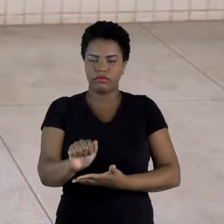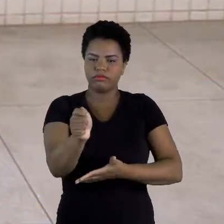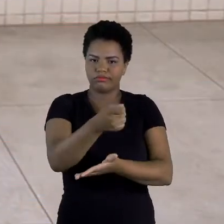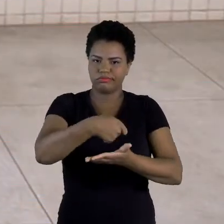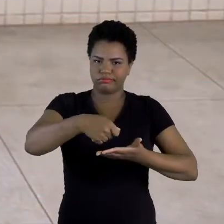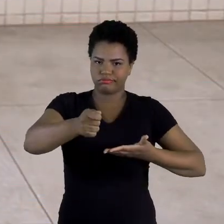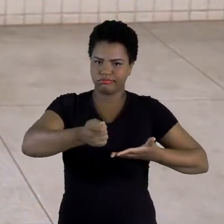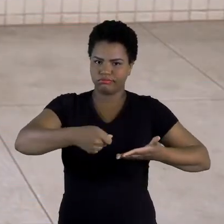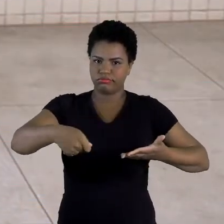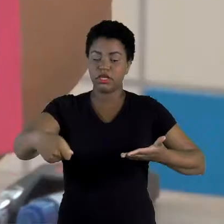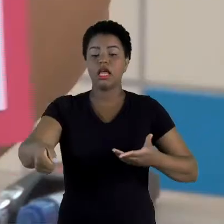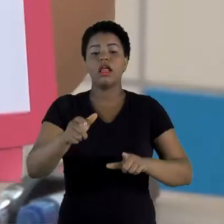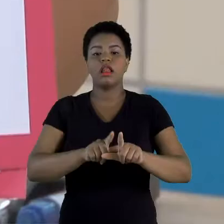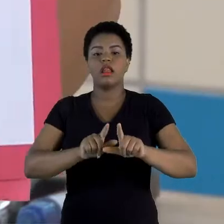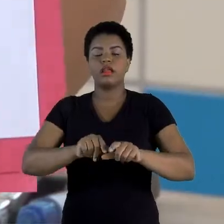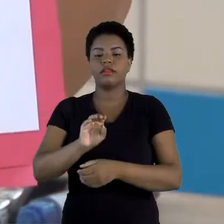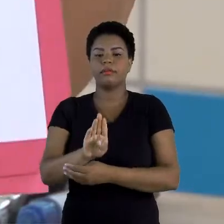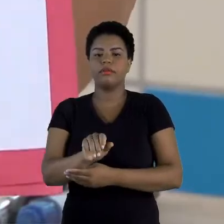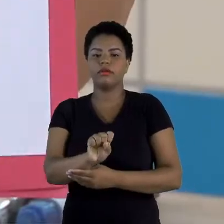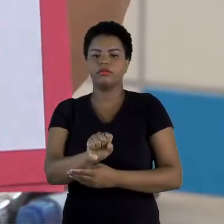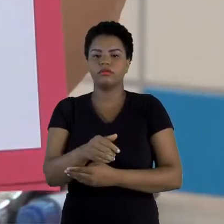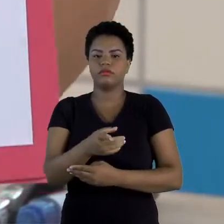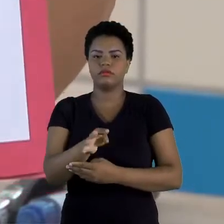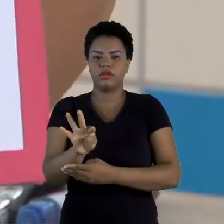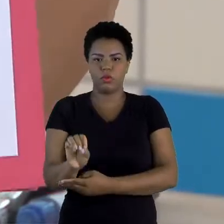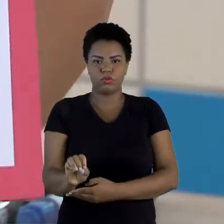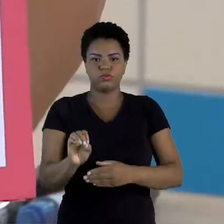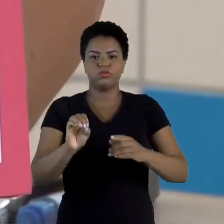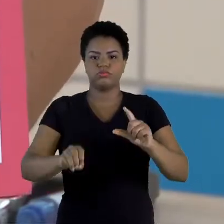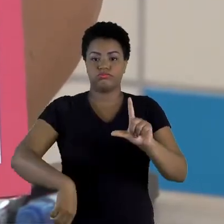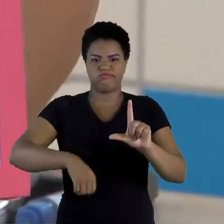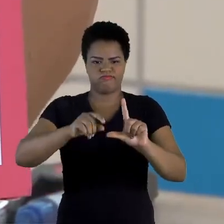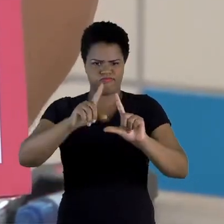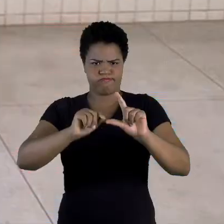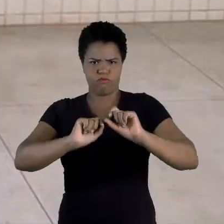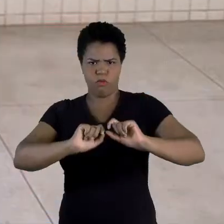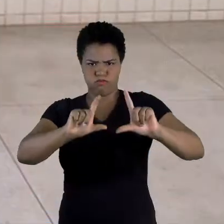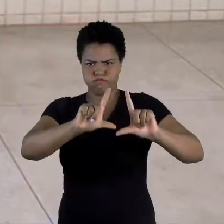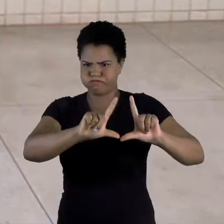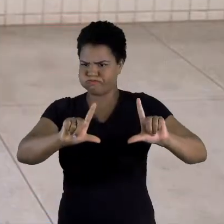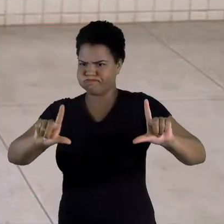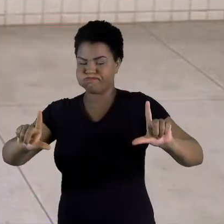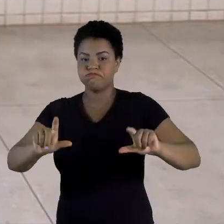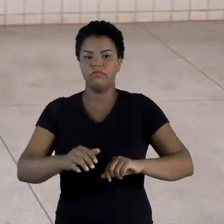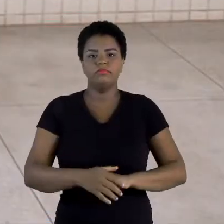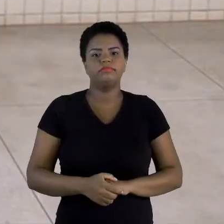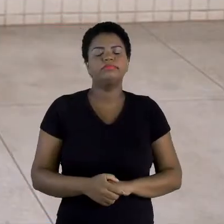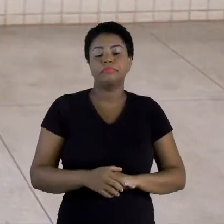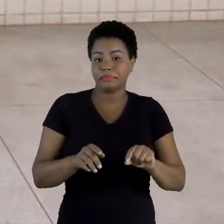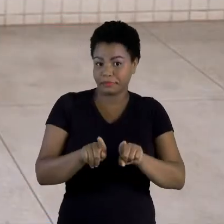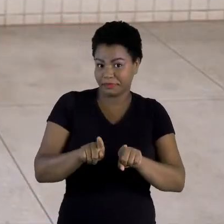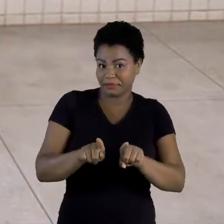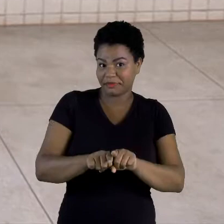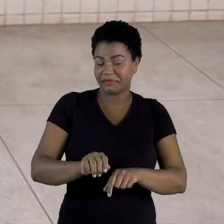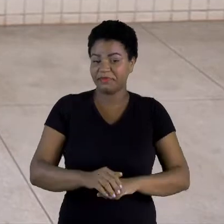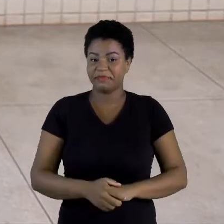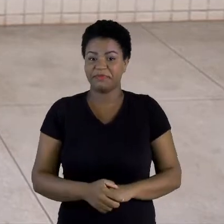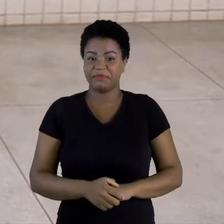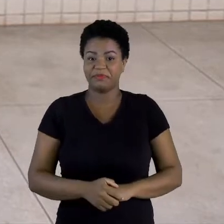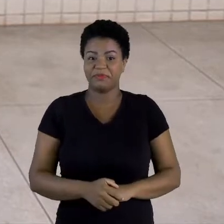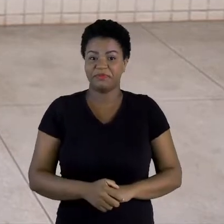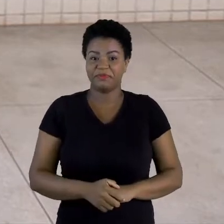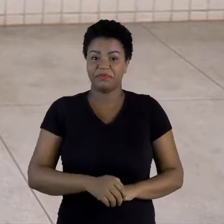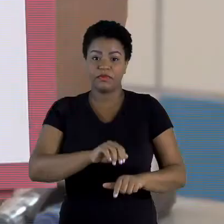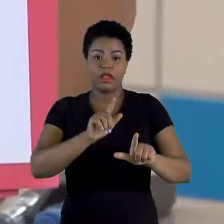da letra bastão, que é a letra toda caixa alta, toda maiúscula. E falamos também sobre a letra